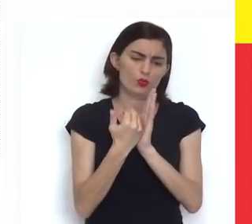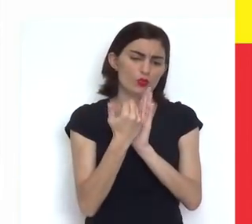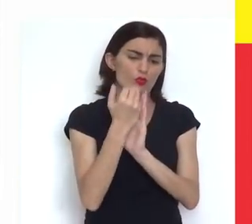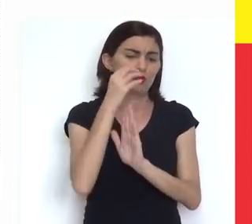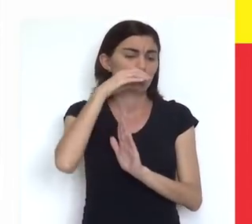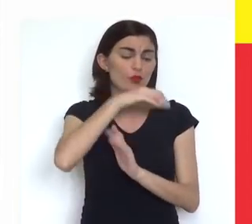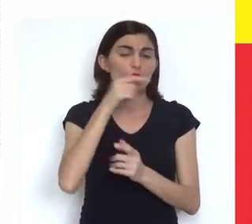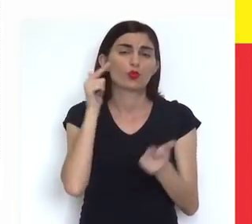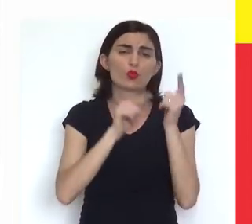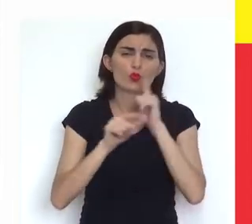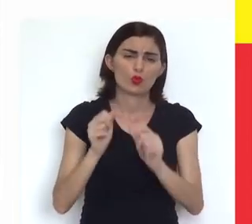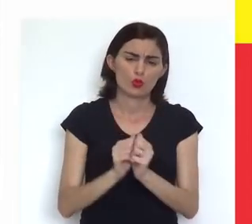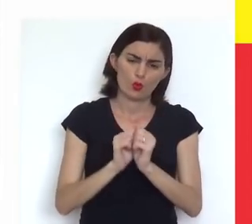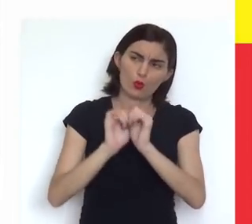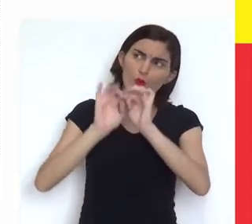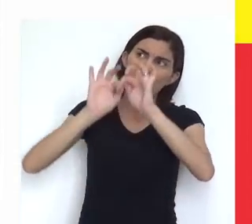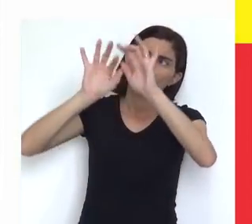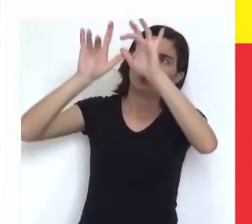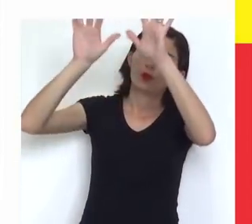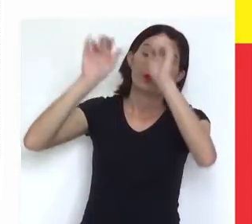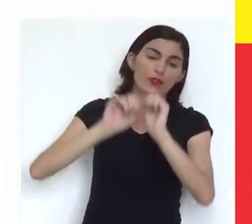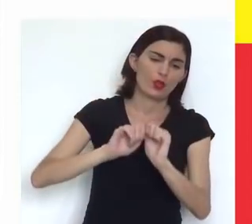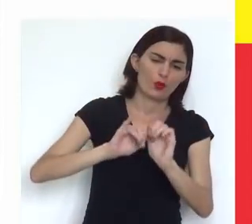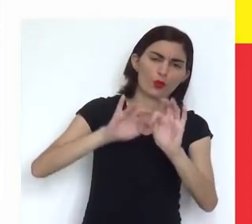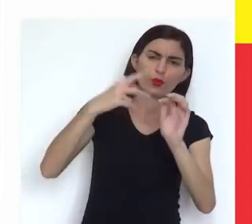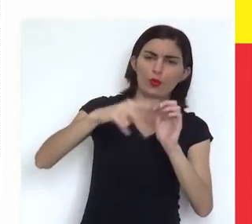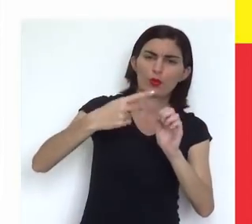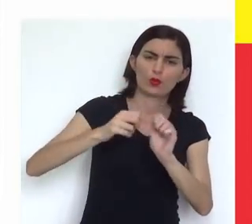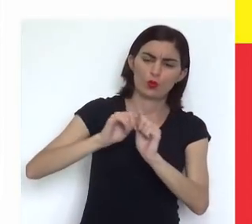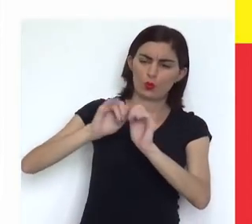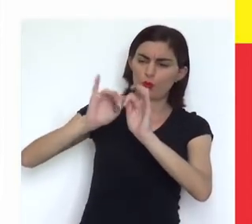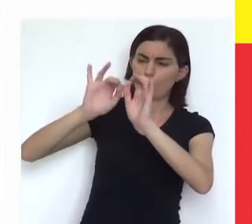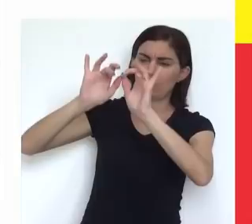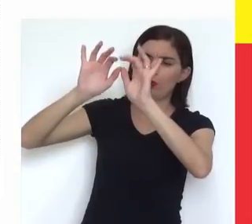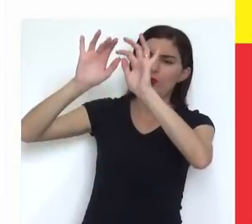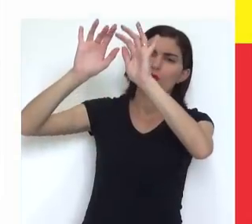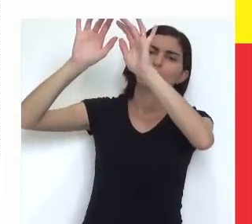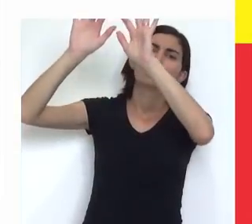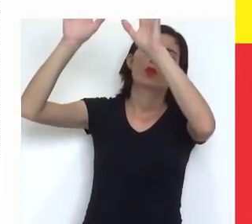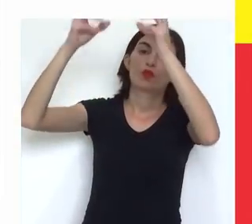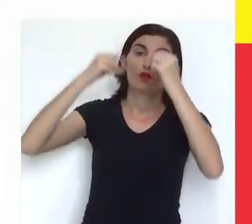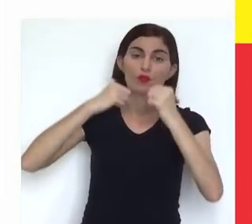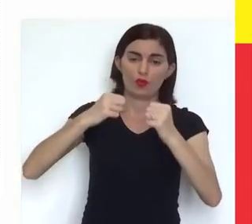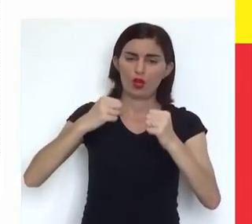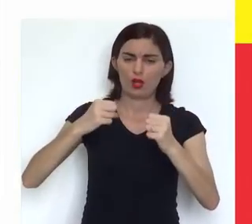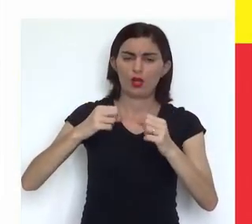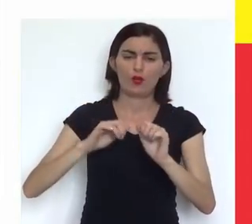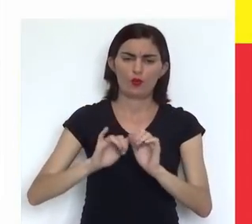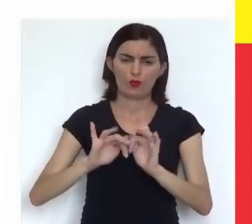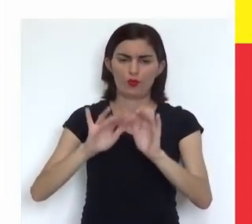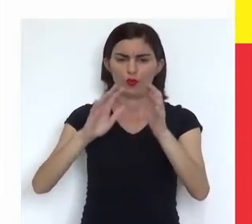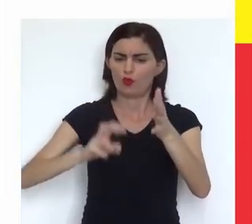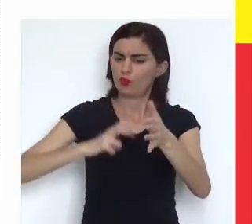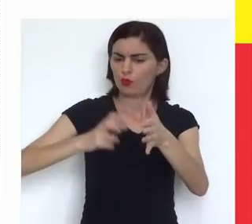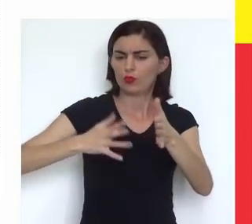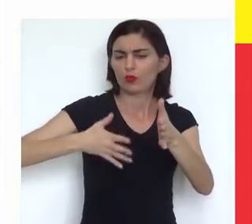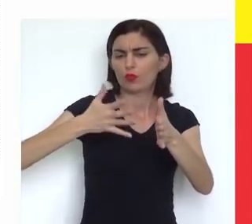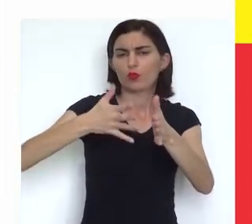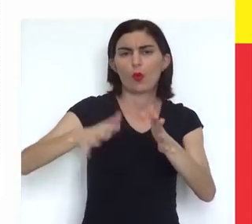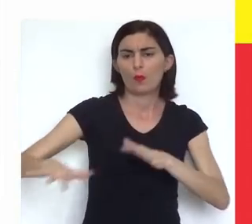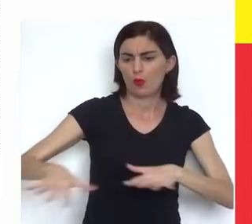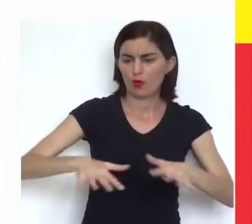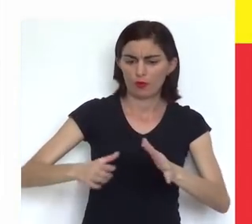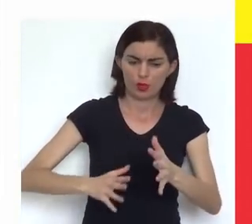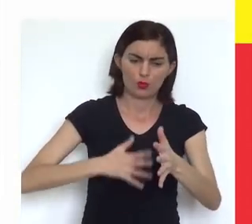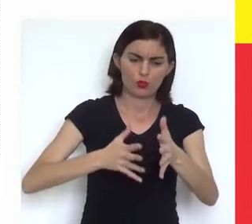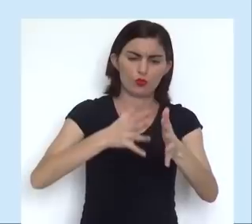tá? E ela conseguia produzir um vapor. Esse vapor funcionava como uma tração para